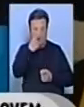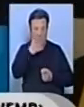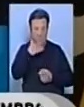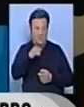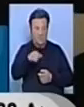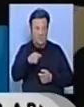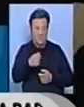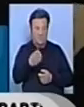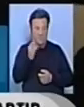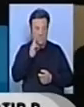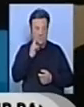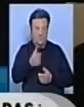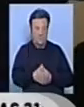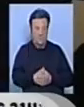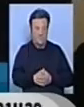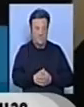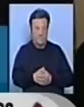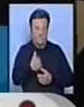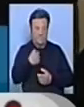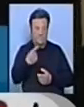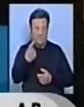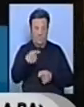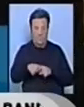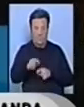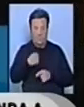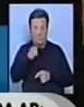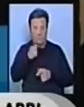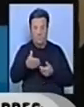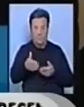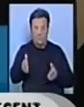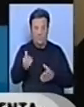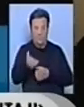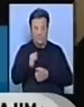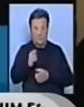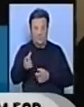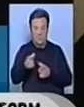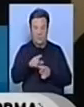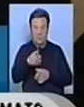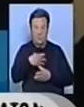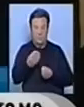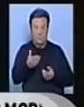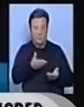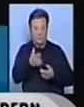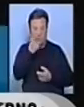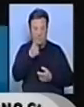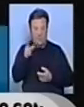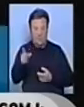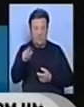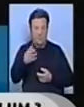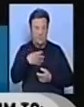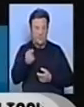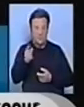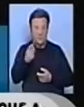idosos. Sim, sim, é muito importante. Nós temos uma política de portas abertas na instituição, eles gostam muito de receber pessoas lá, mas também gostam muito